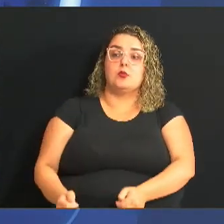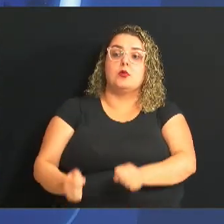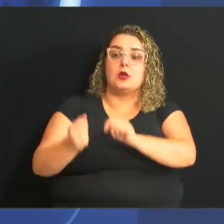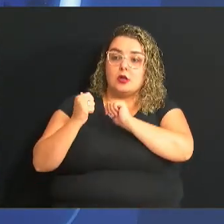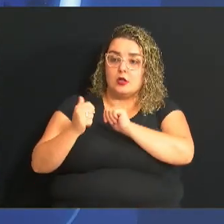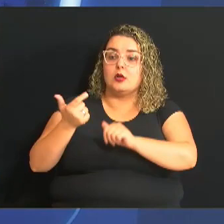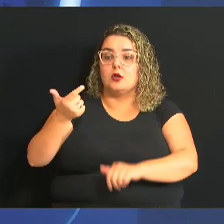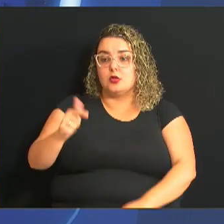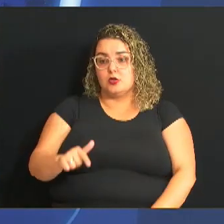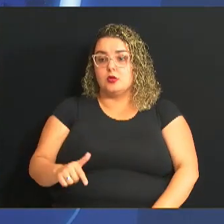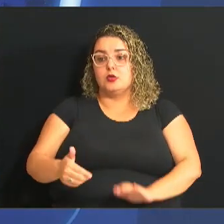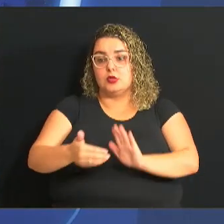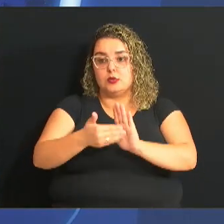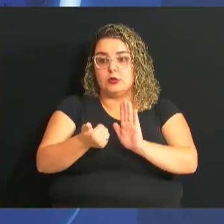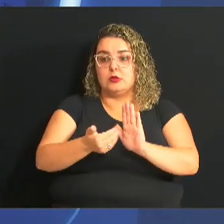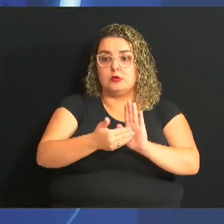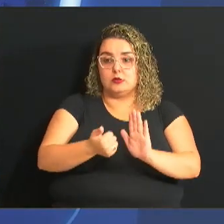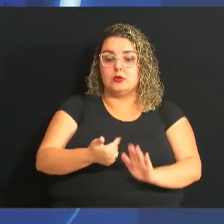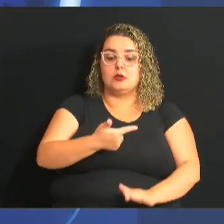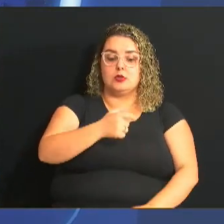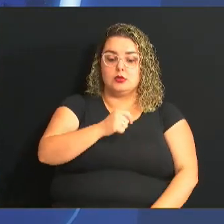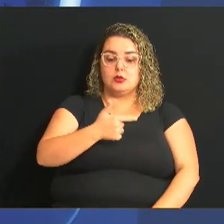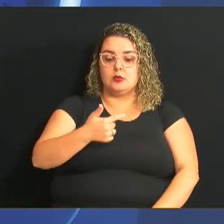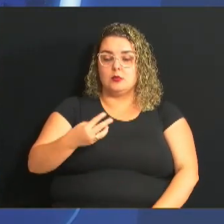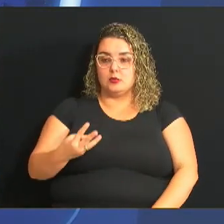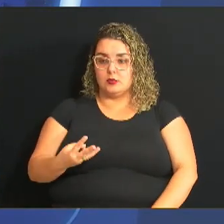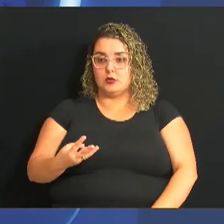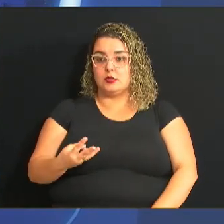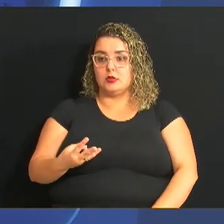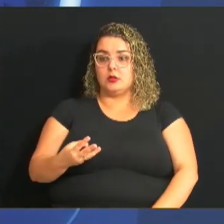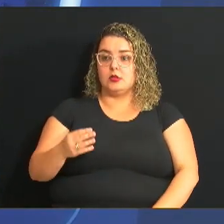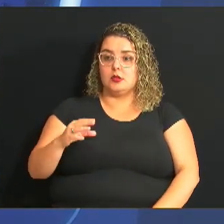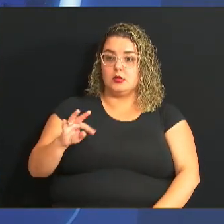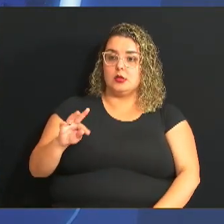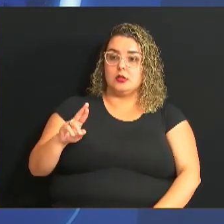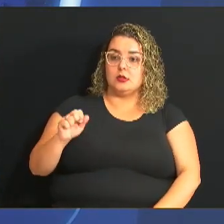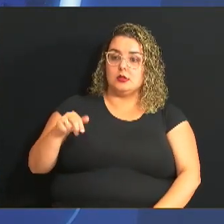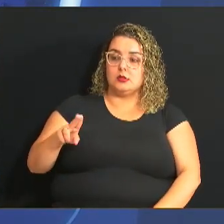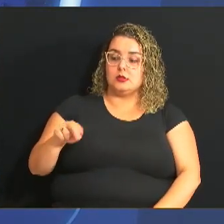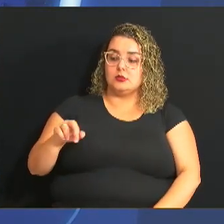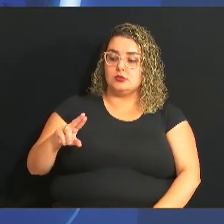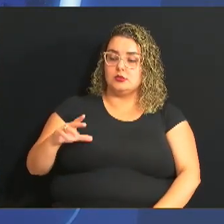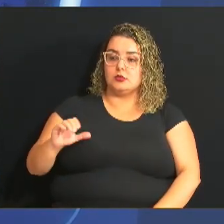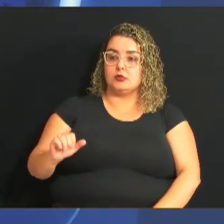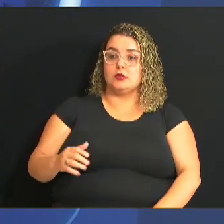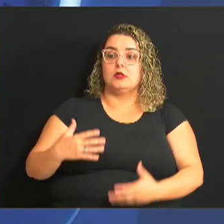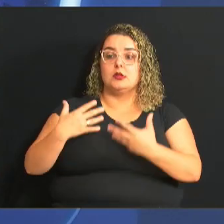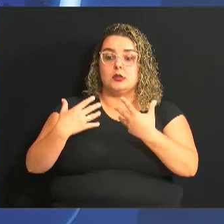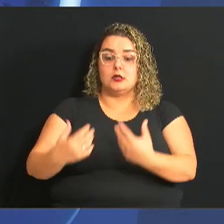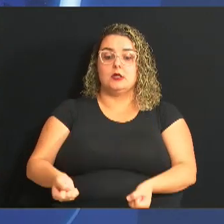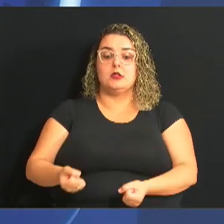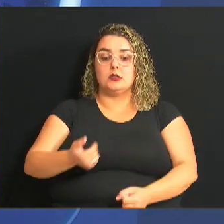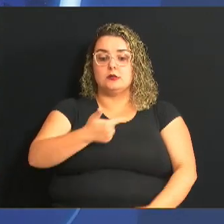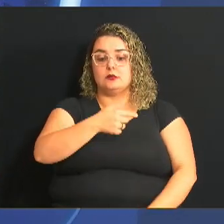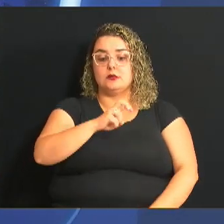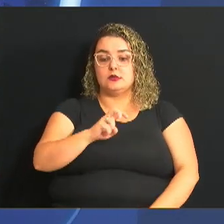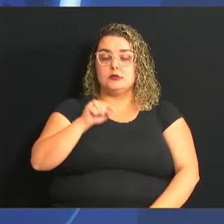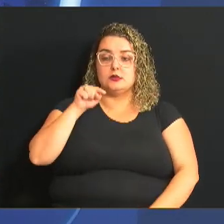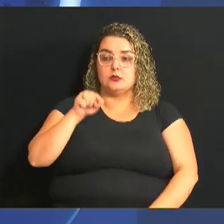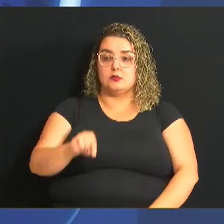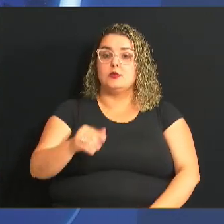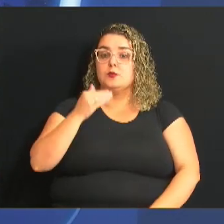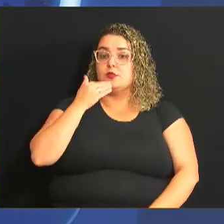manter o desconto em 2023. A Transurc espera receber 25 mil solicitações de estudantes